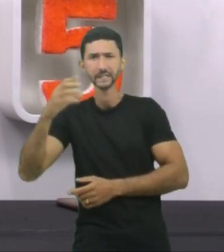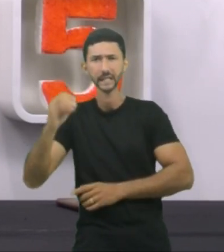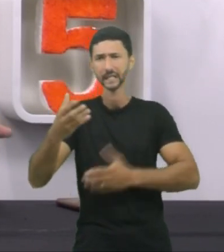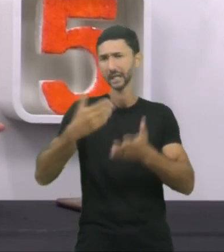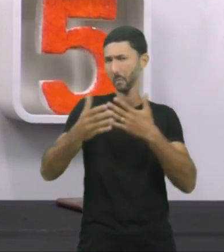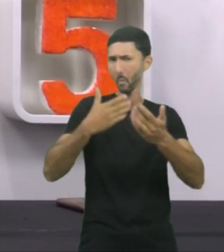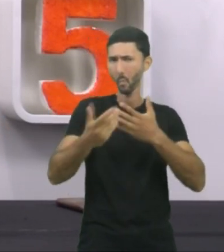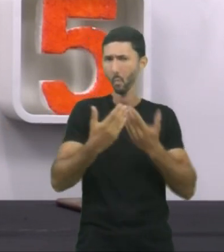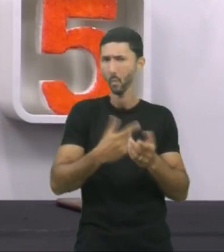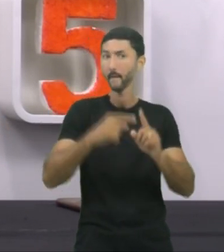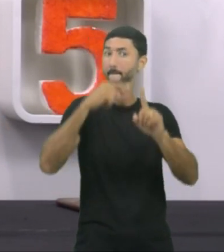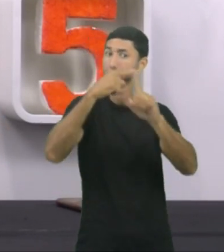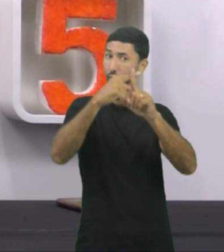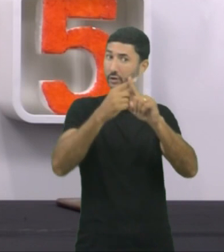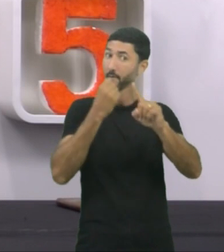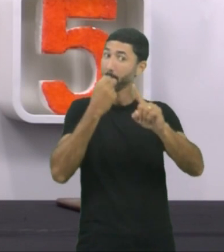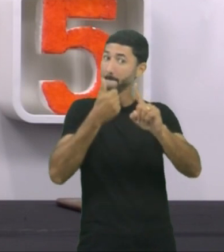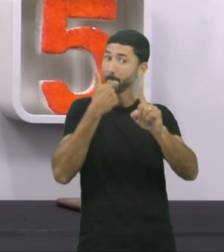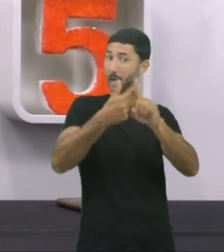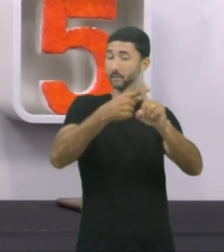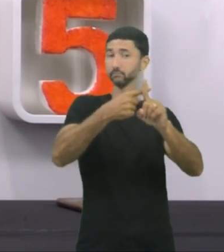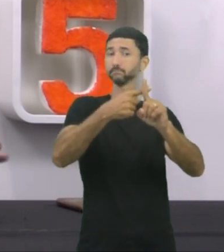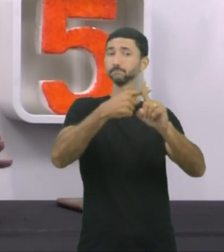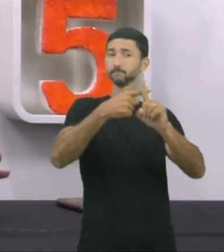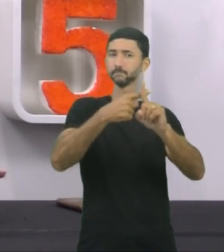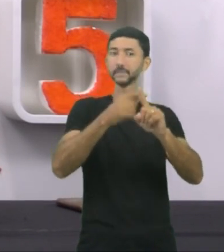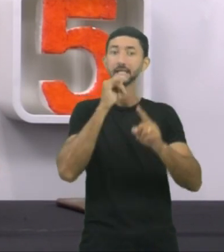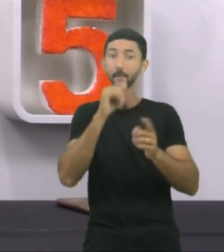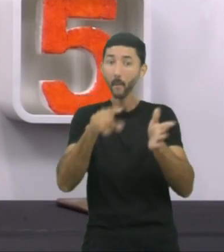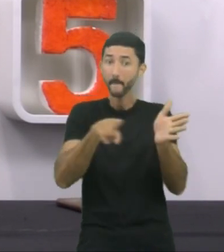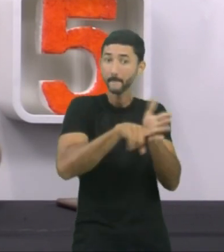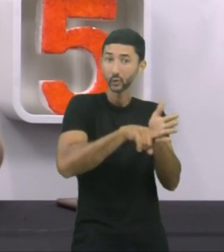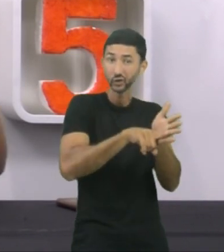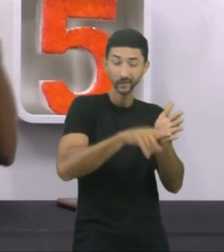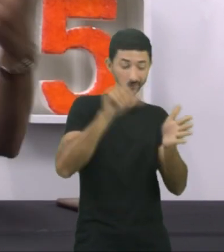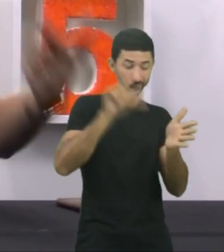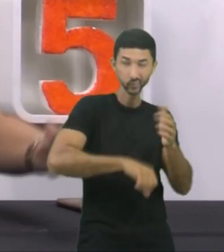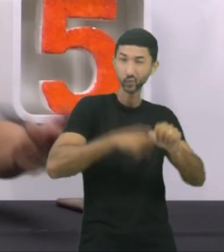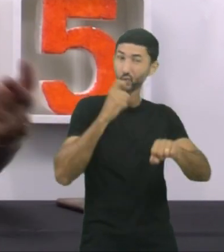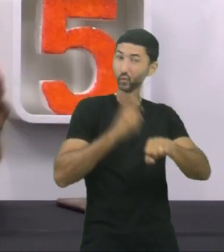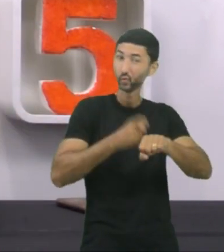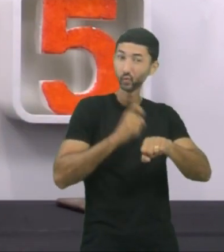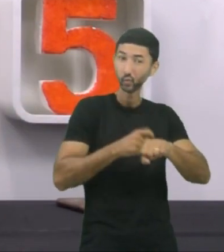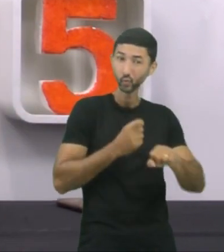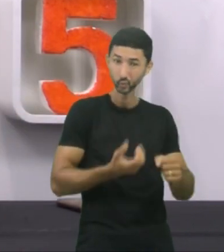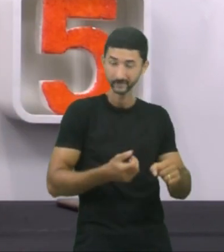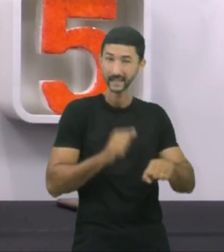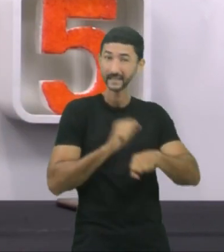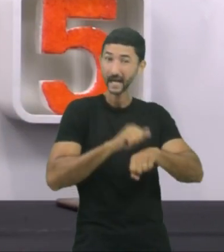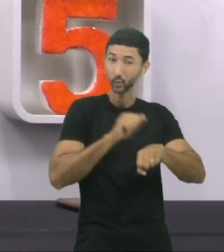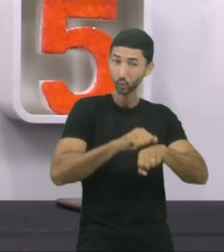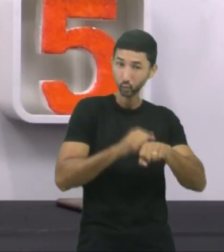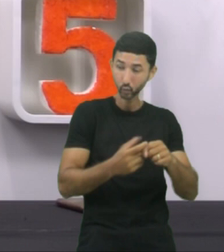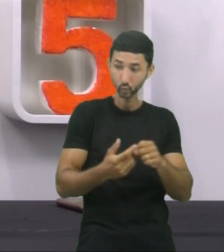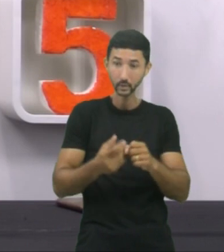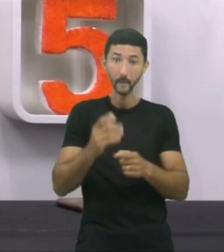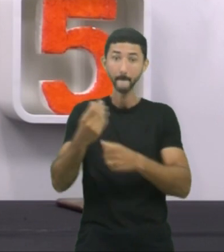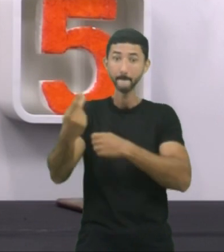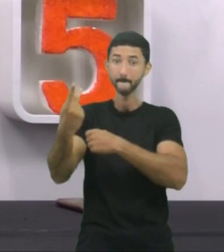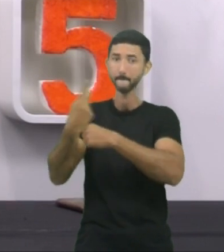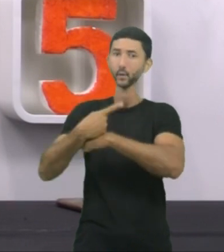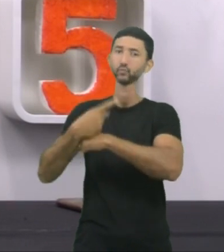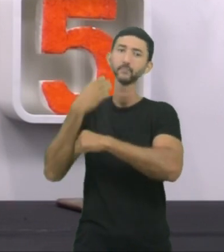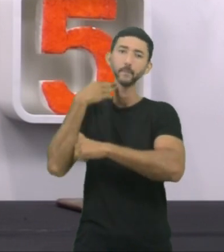O saldo negativo quer dizer que você não tem dinheiro nenhum e ainda está utilizando o dinheiro do